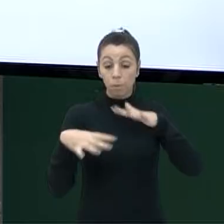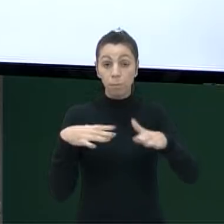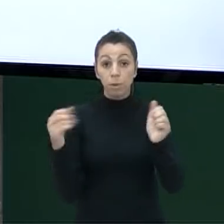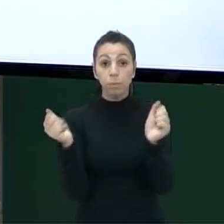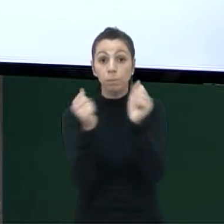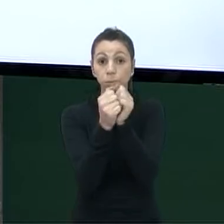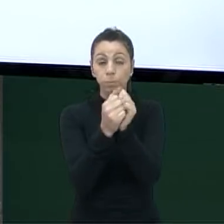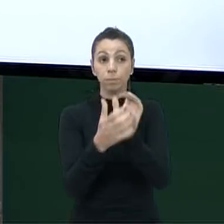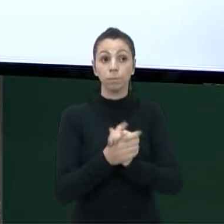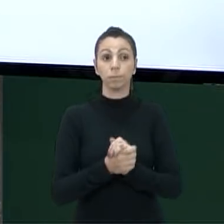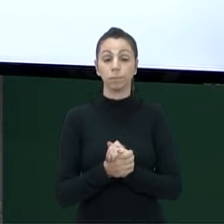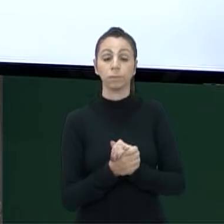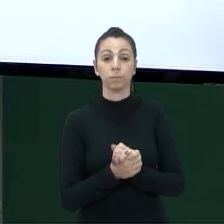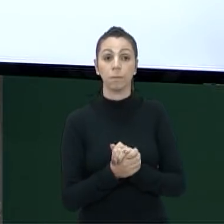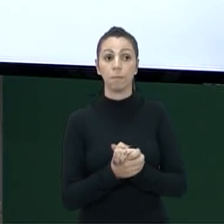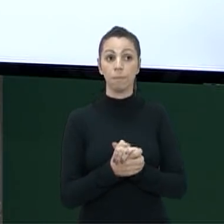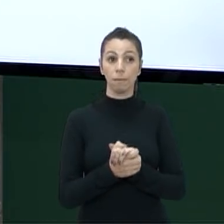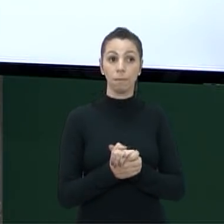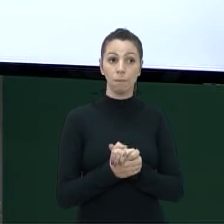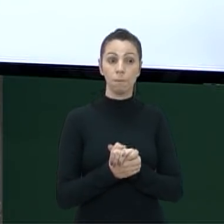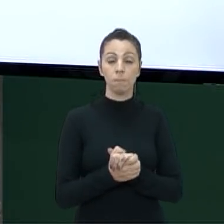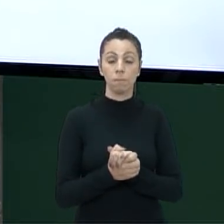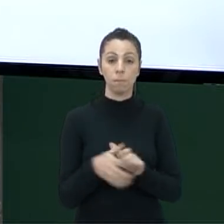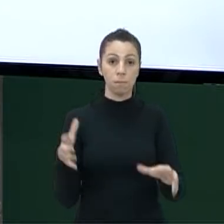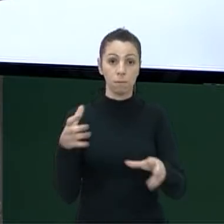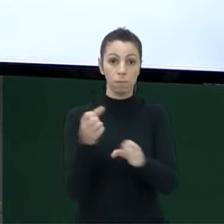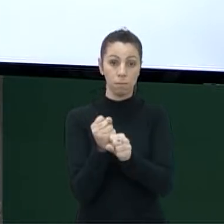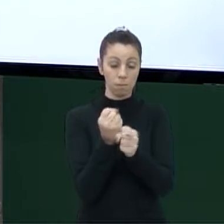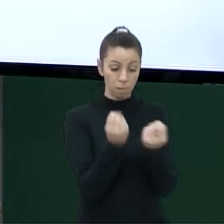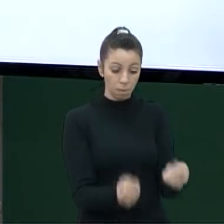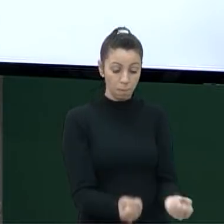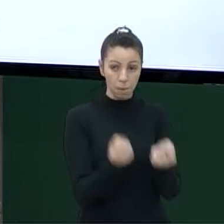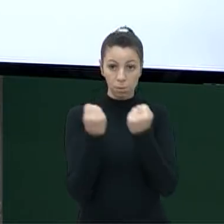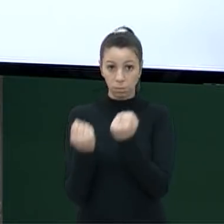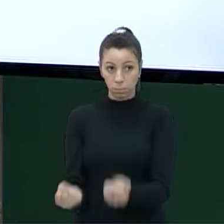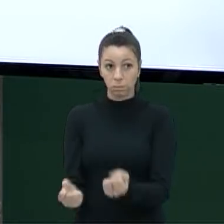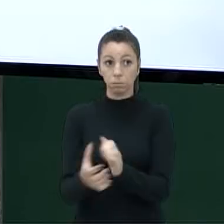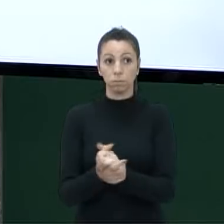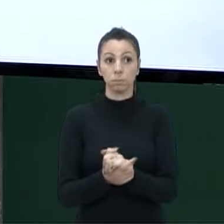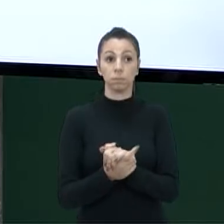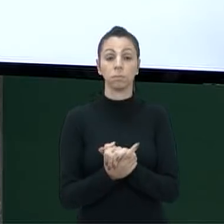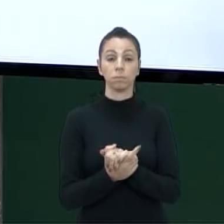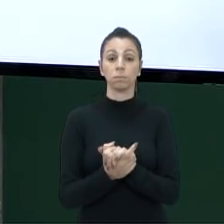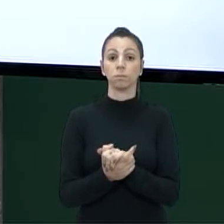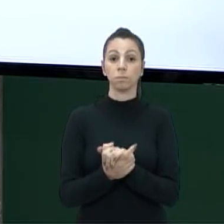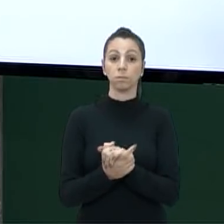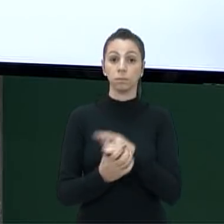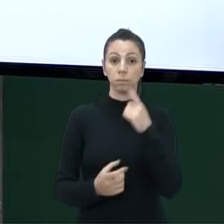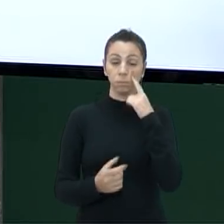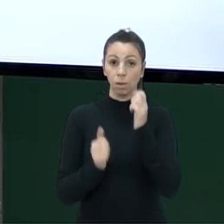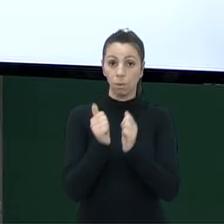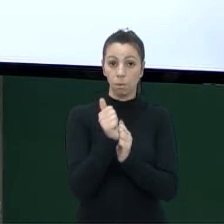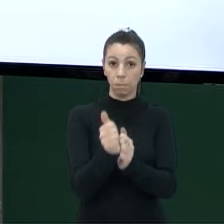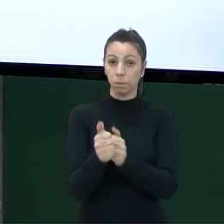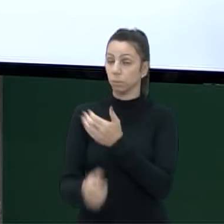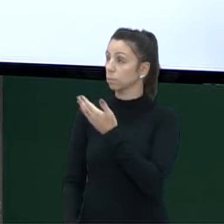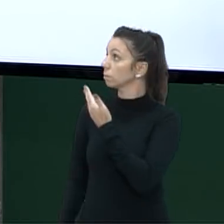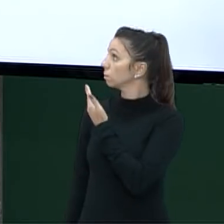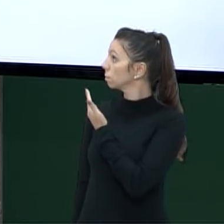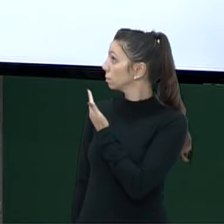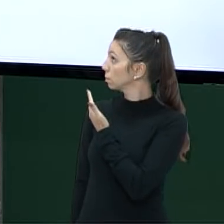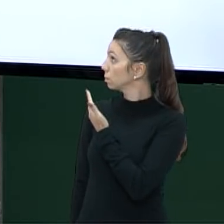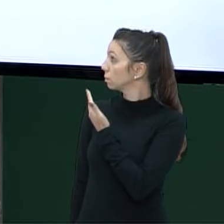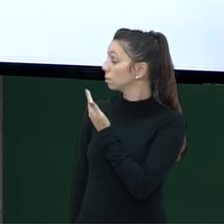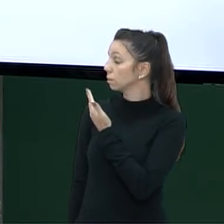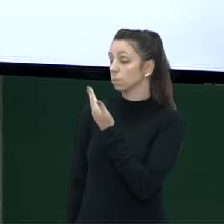juntinho. Então, fazendo isso, né, somei as massas, aplico na equaçãozinha, vai dar 186 igual a 62 dividido vezes